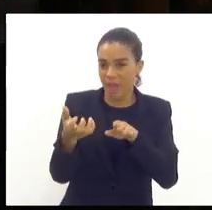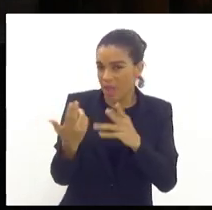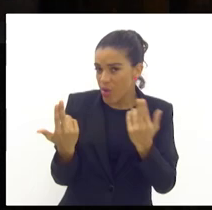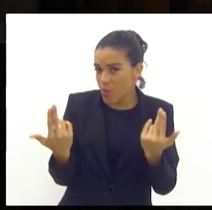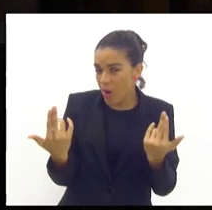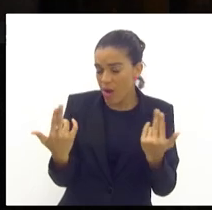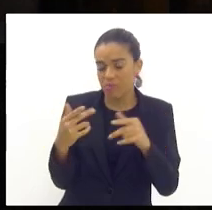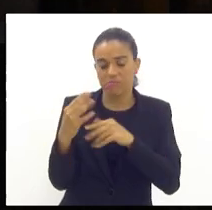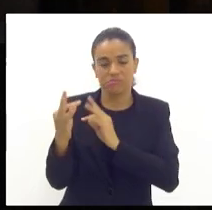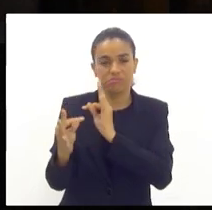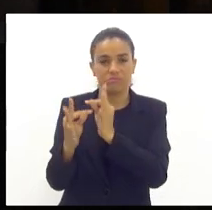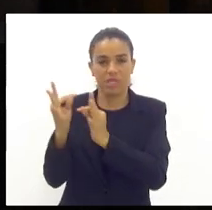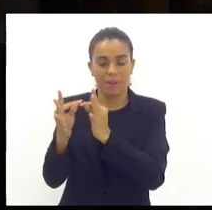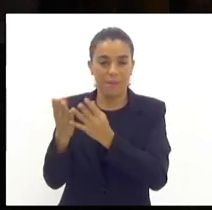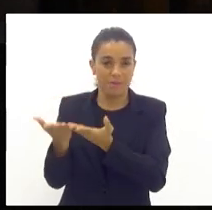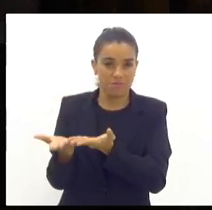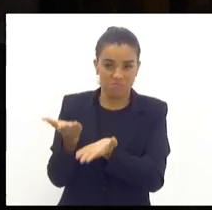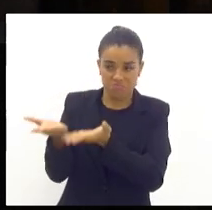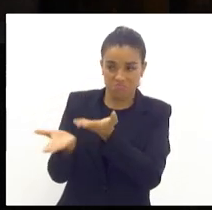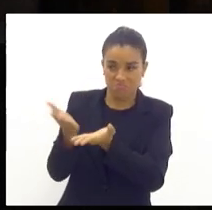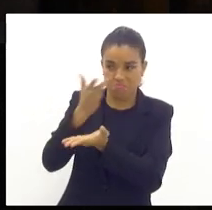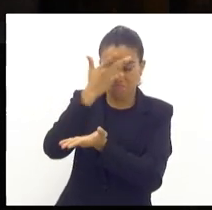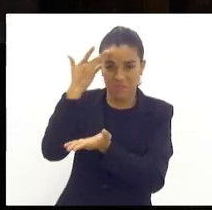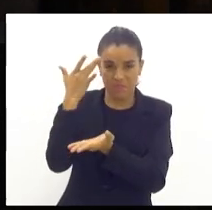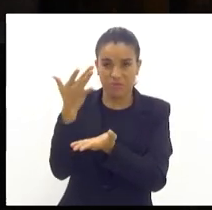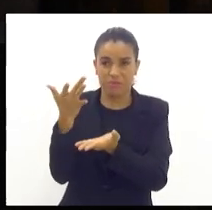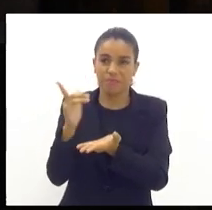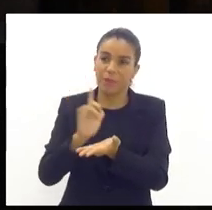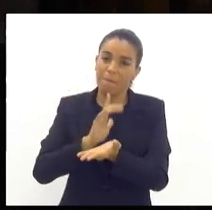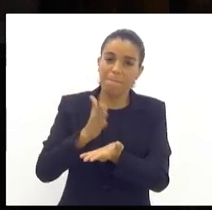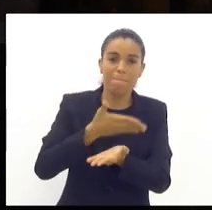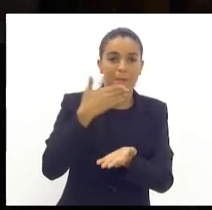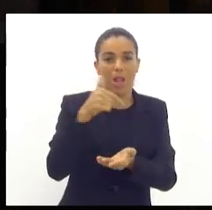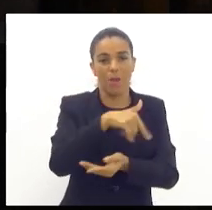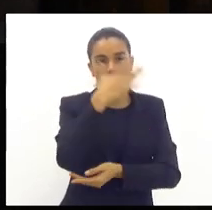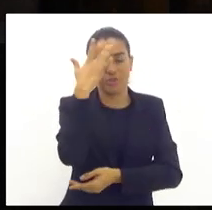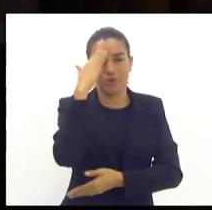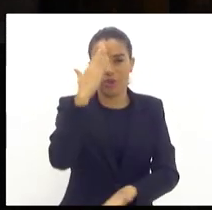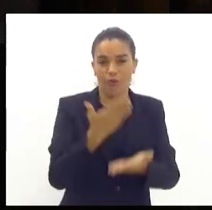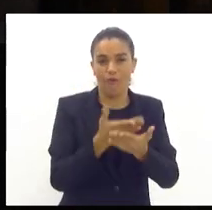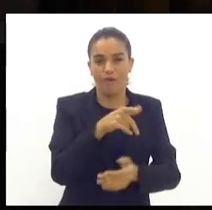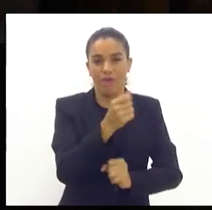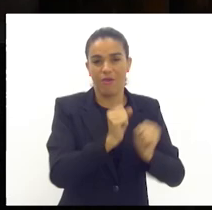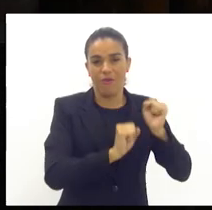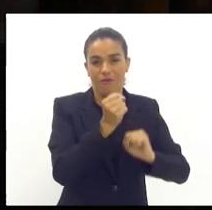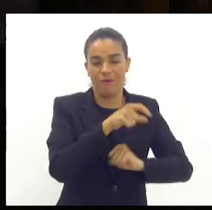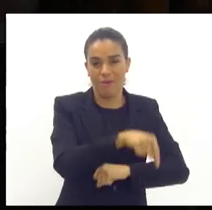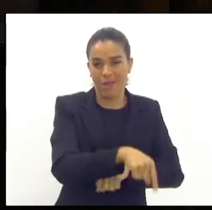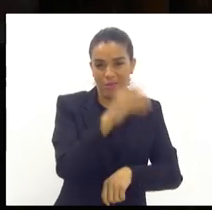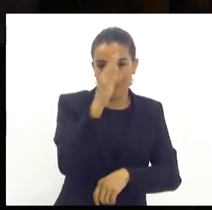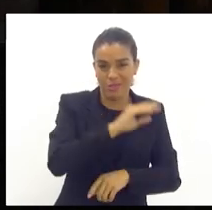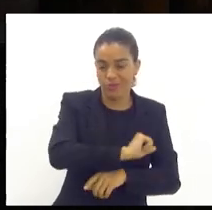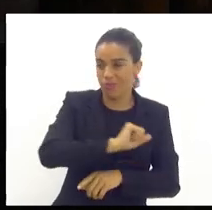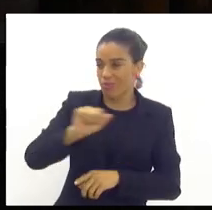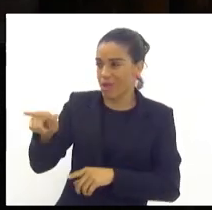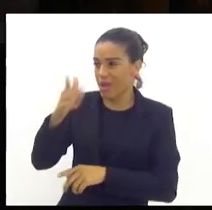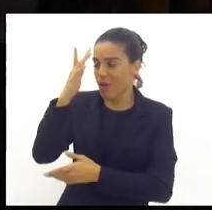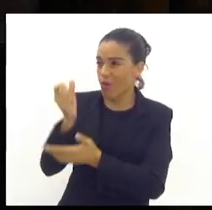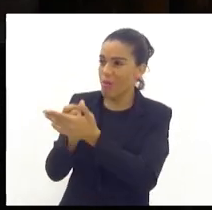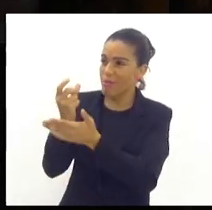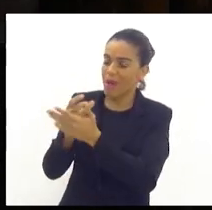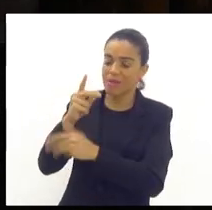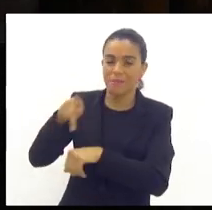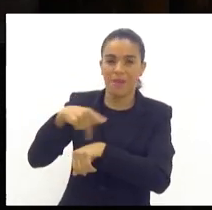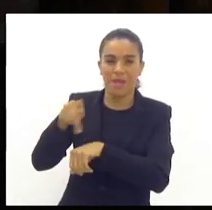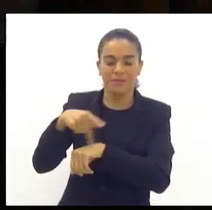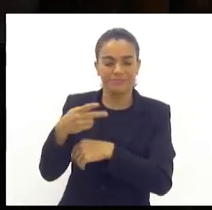quem está produzindo aqui, quem está importando. Deveria ter até um tratamento melhor quem está produzindo aqui no Brasil, e não está sendo prejudicado quem está produzindo aqui no